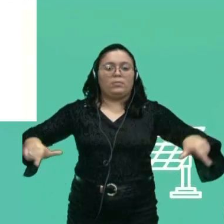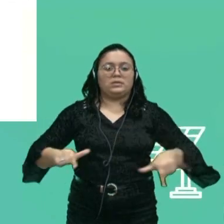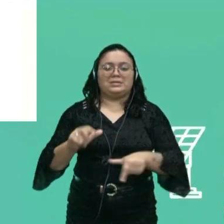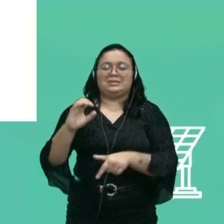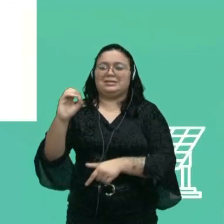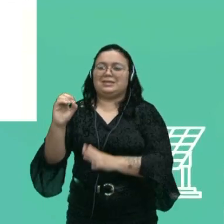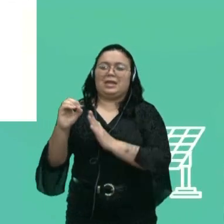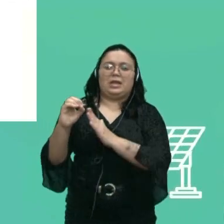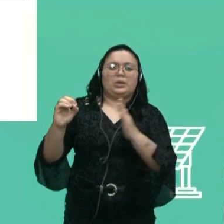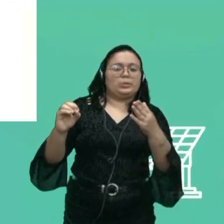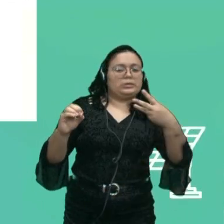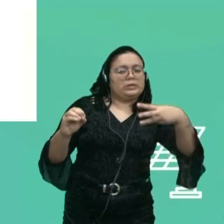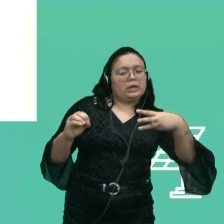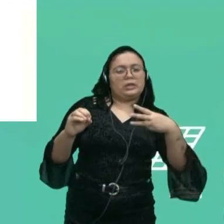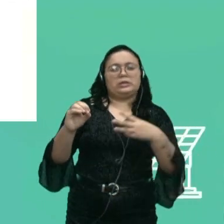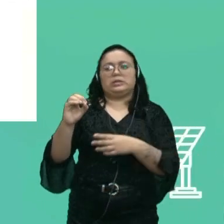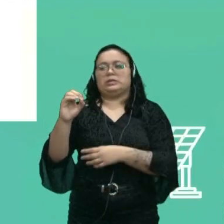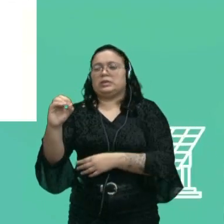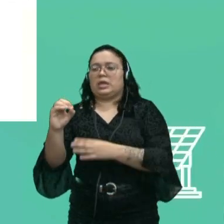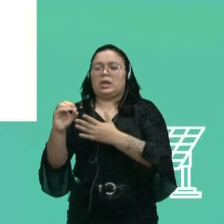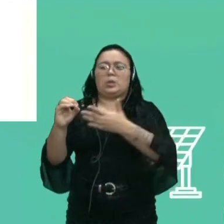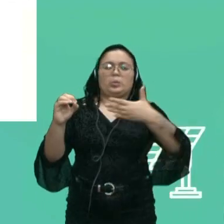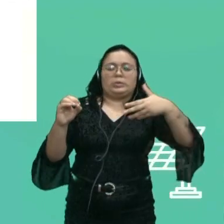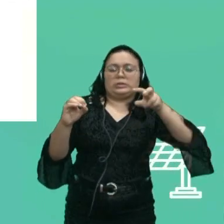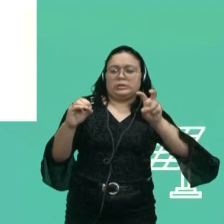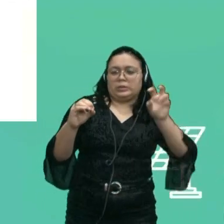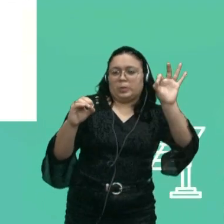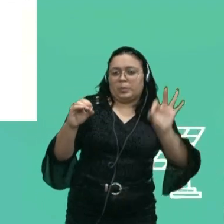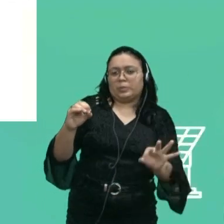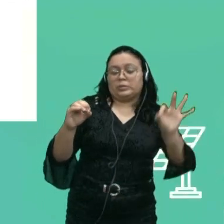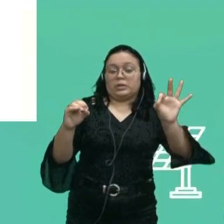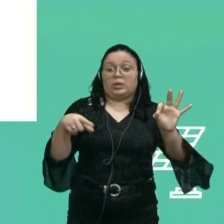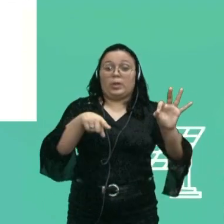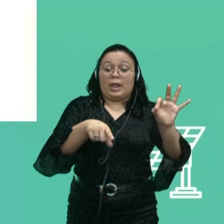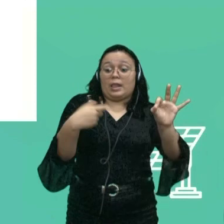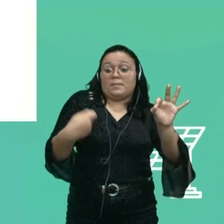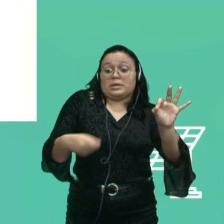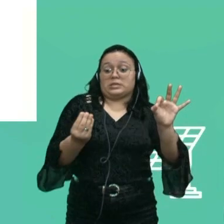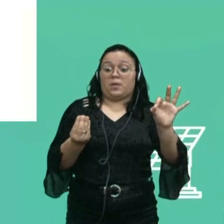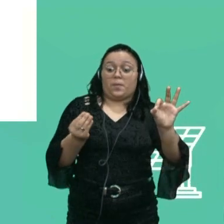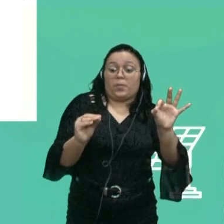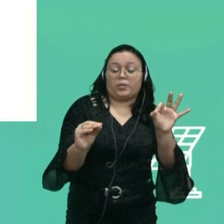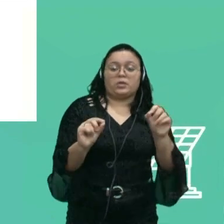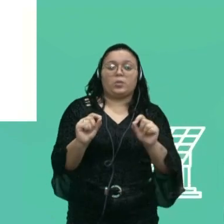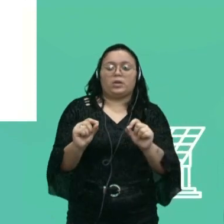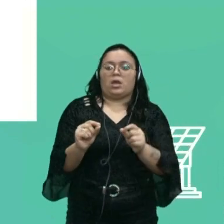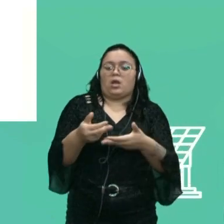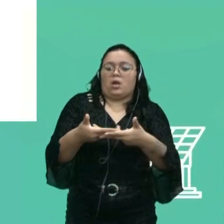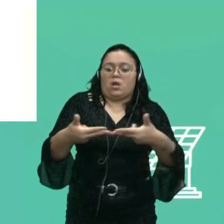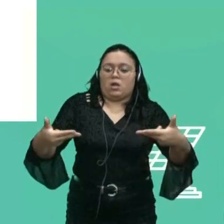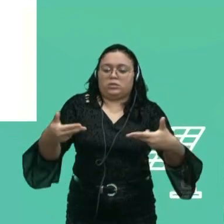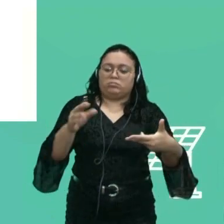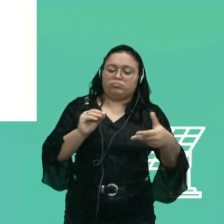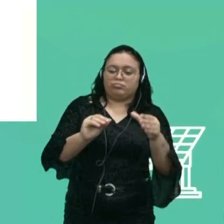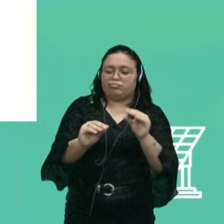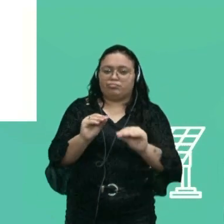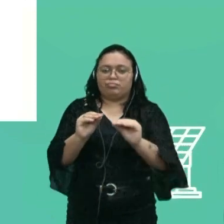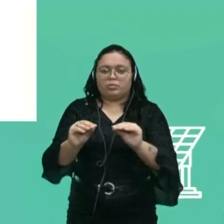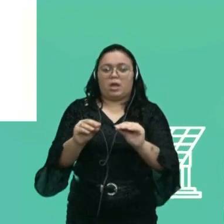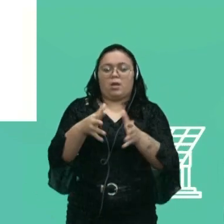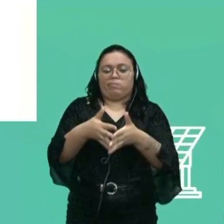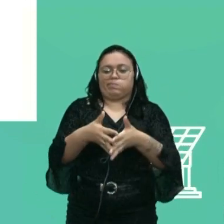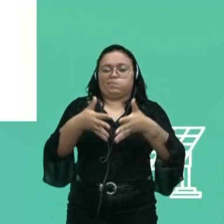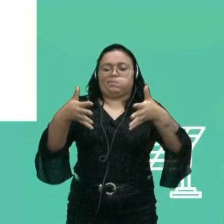ou 0,5%, tá? E esse buraco ele tem que ser preenchido para que nós possamos assegurar